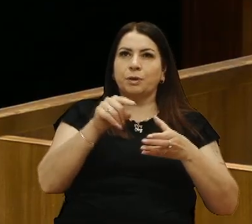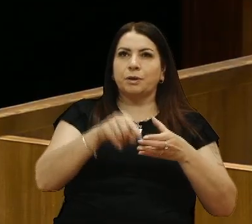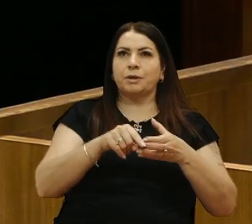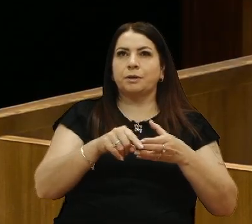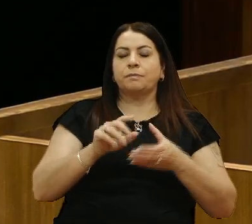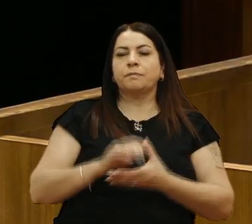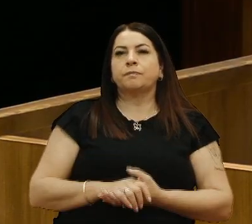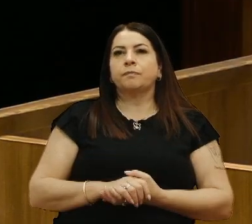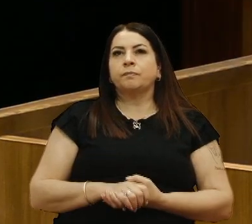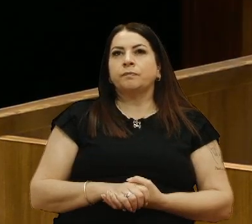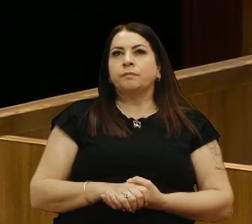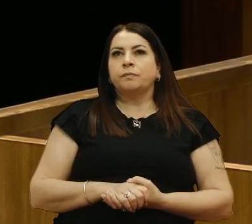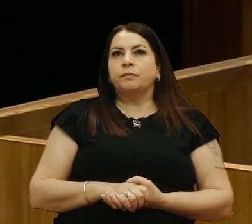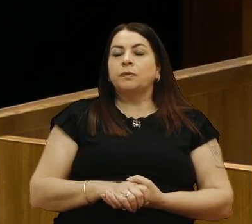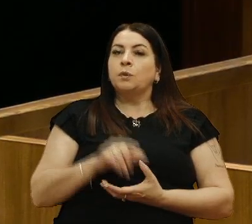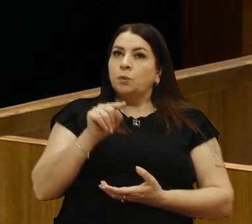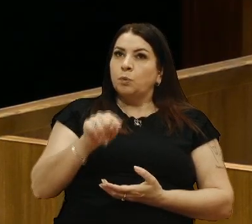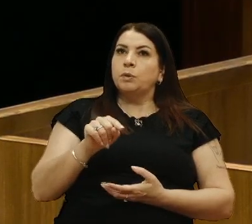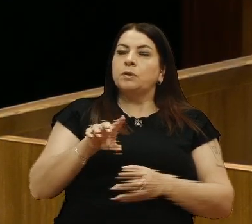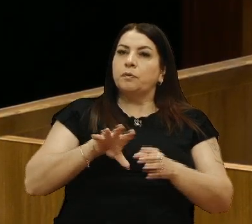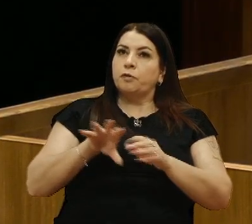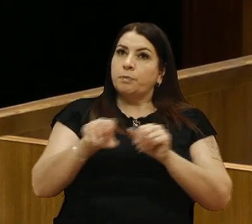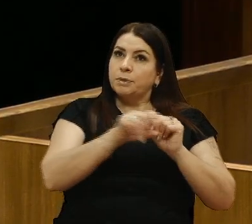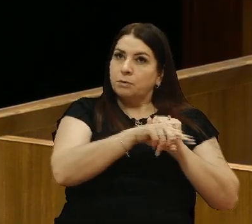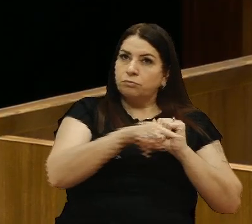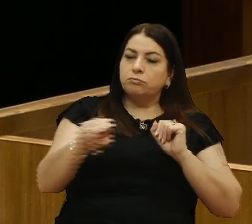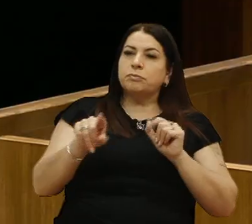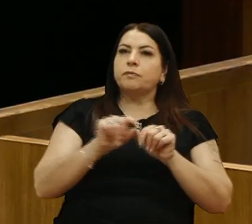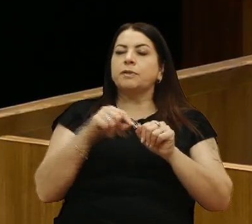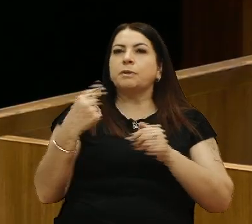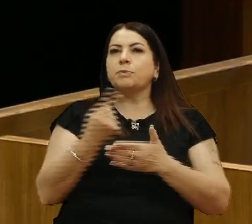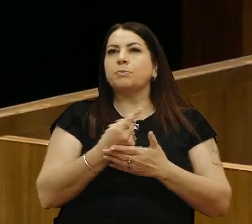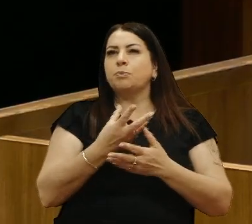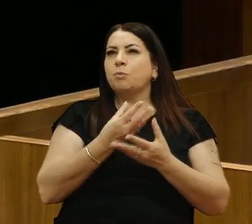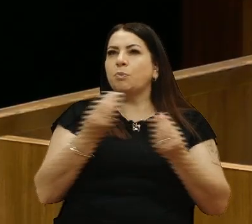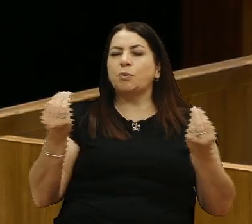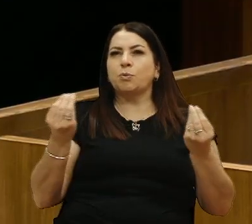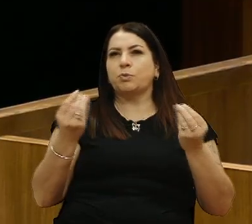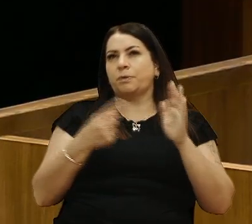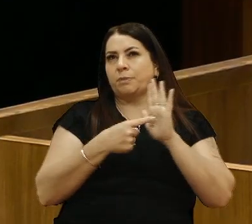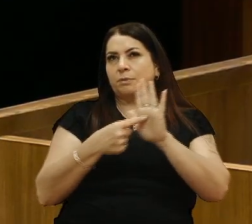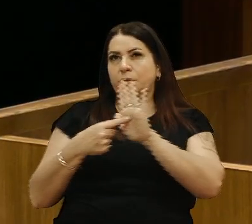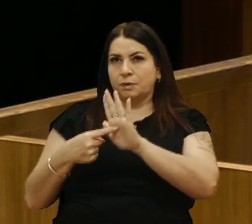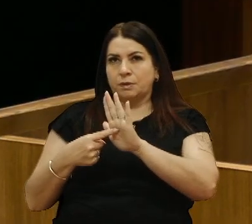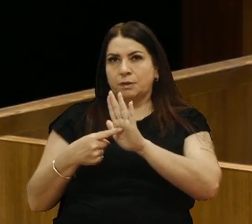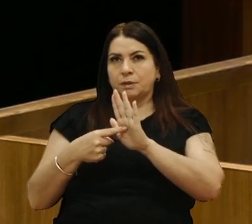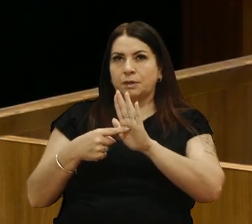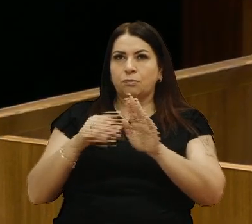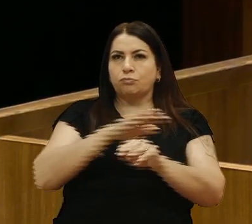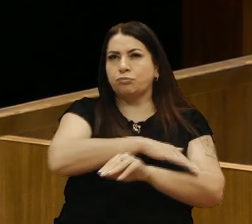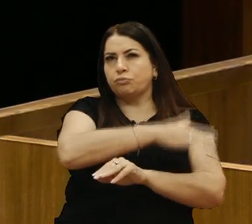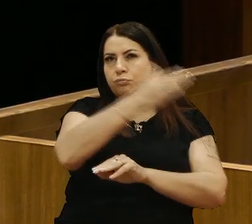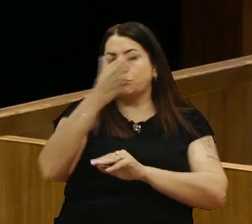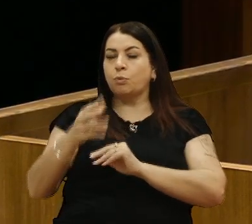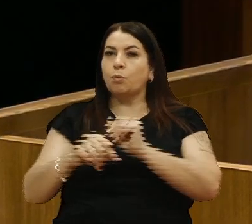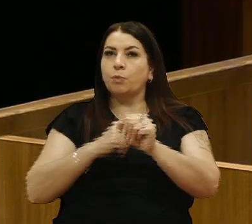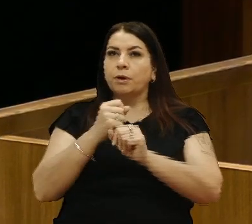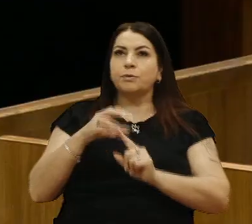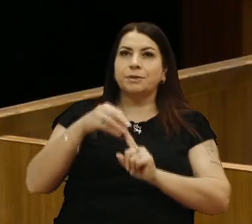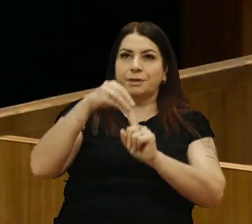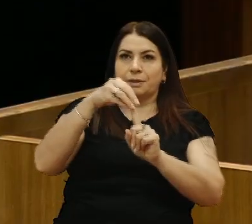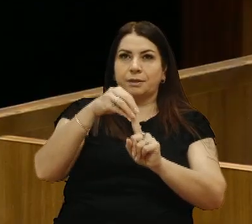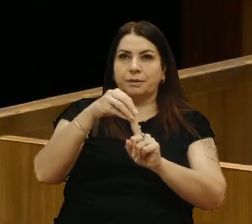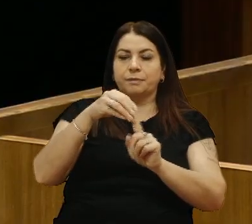câmara. Com estas formações, realizamos algumas dezenas de apresentações durante o ano, em que se destacam os